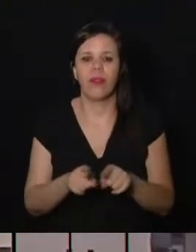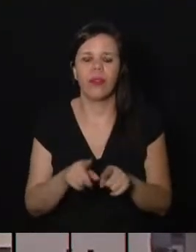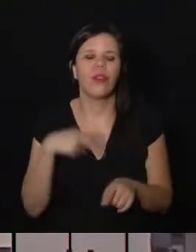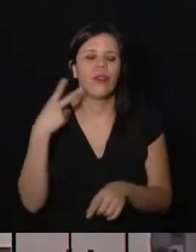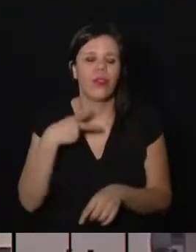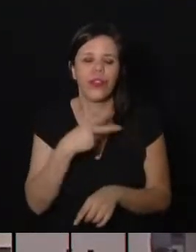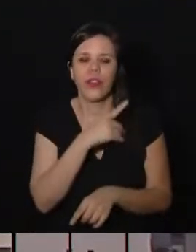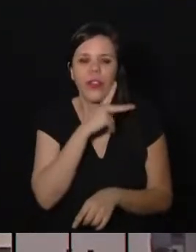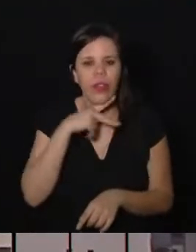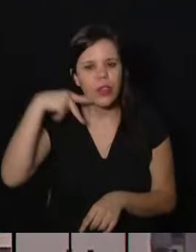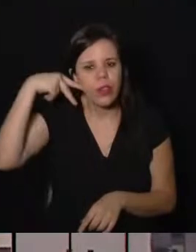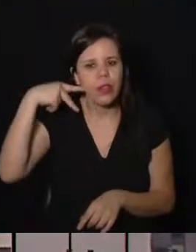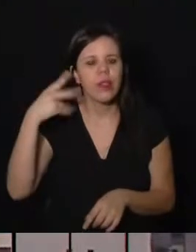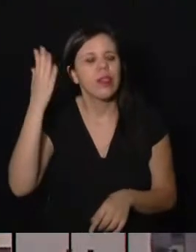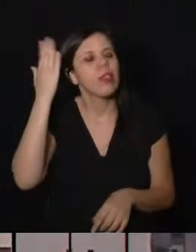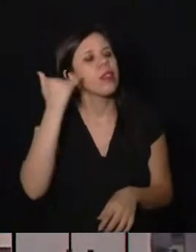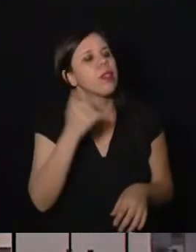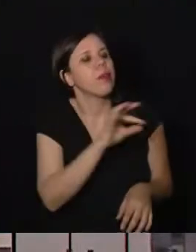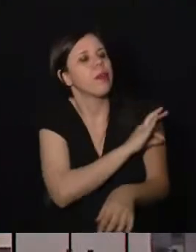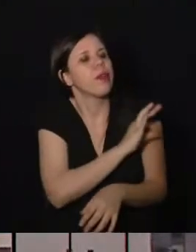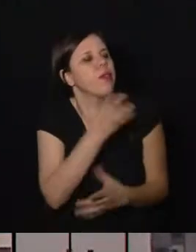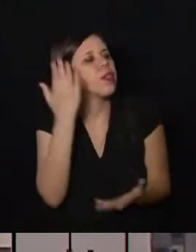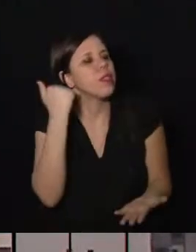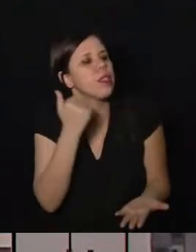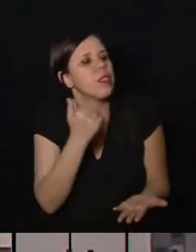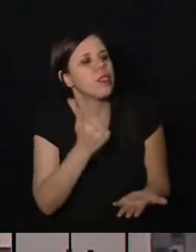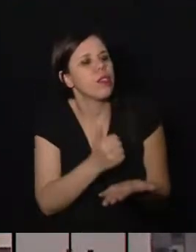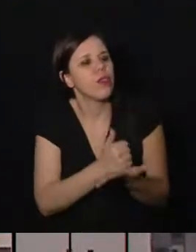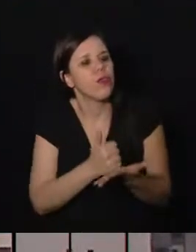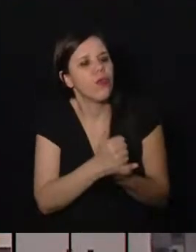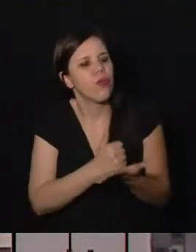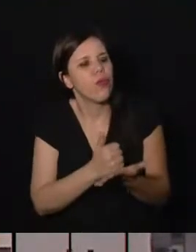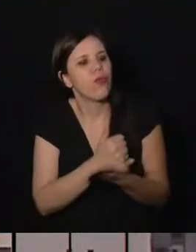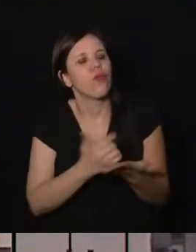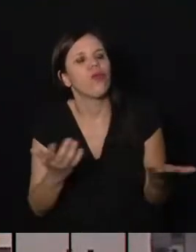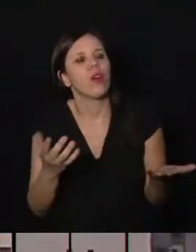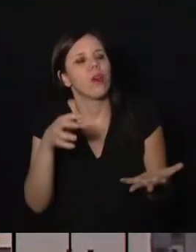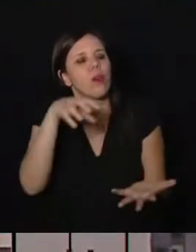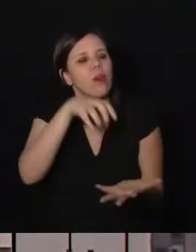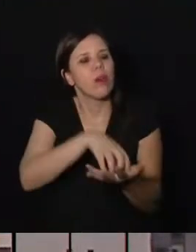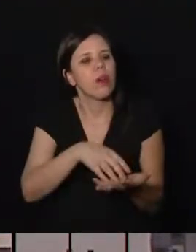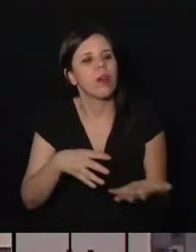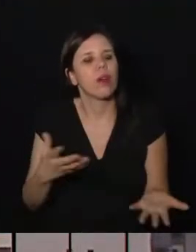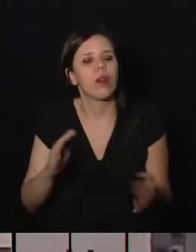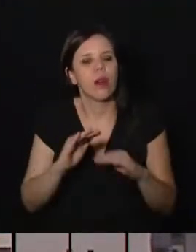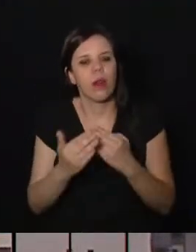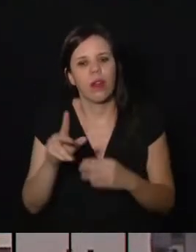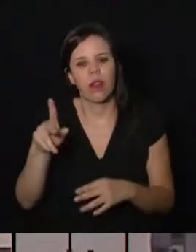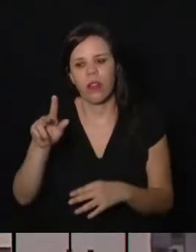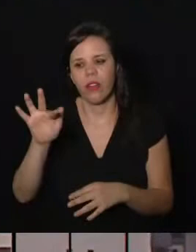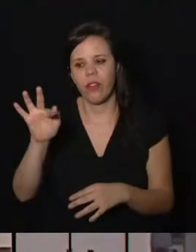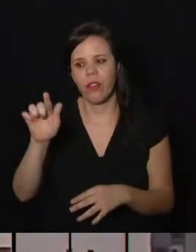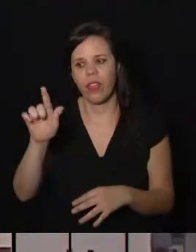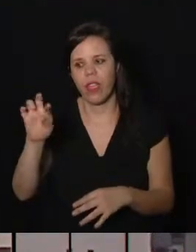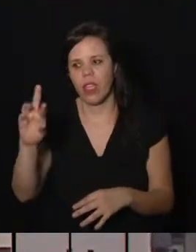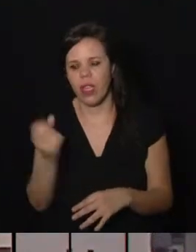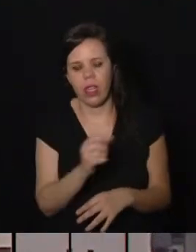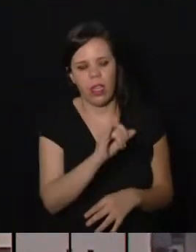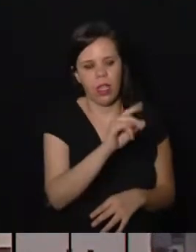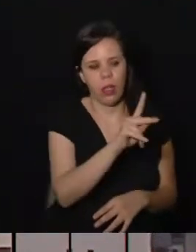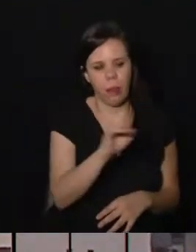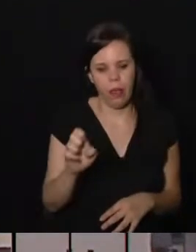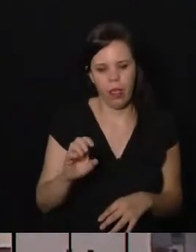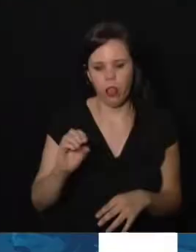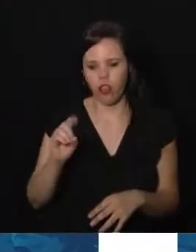explicações à Prefeitura sobre as farmácias dos postos de saúde dos bairros Parque da Figueira, Vila IP e